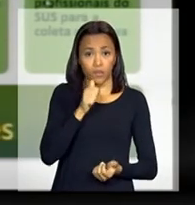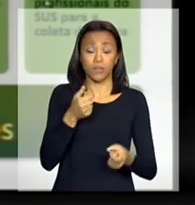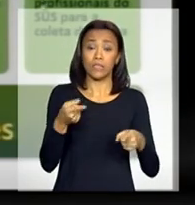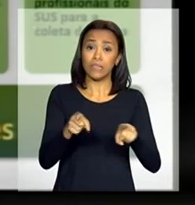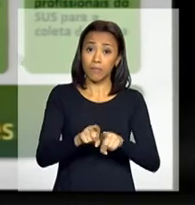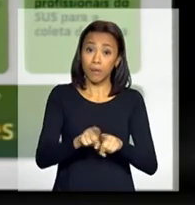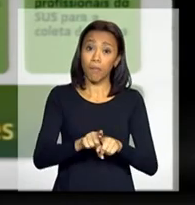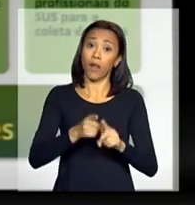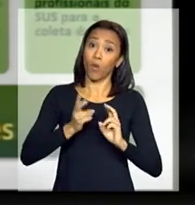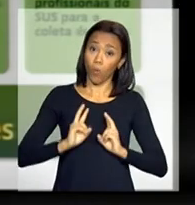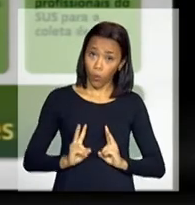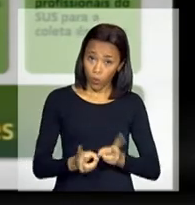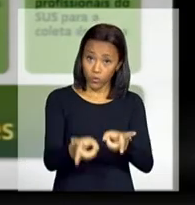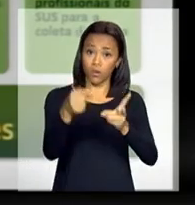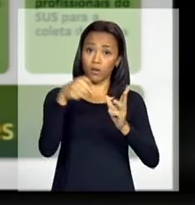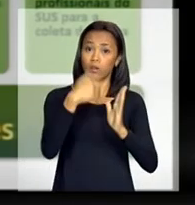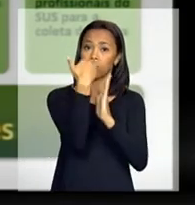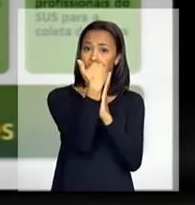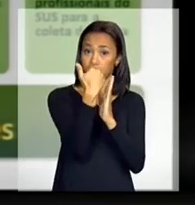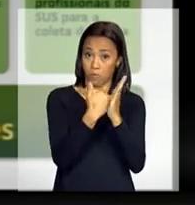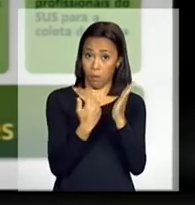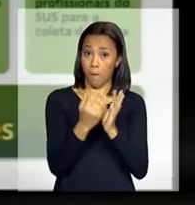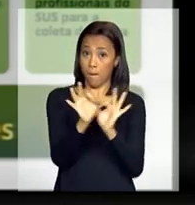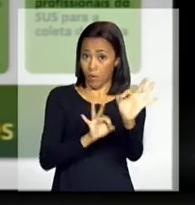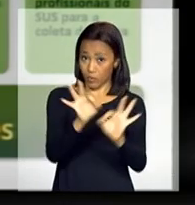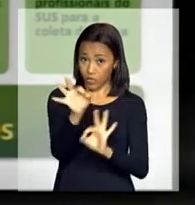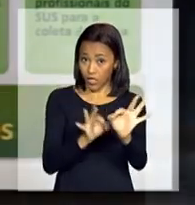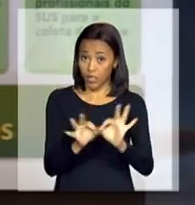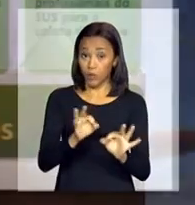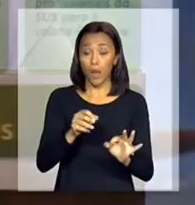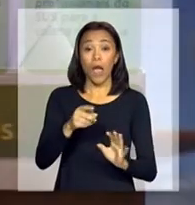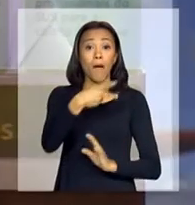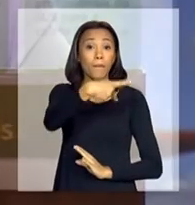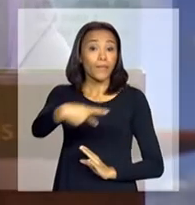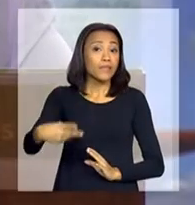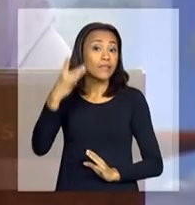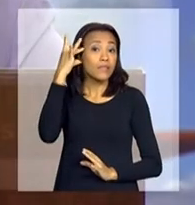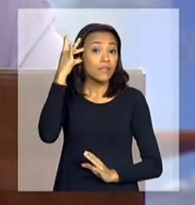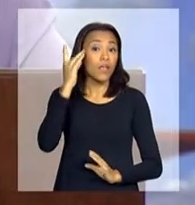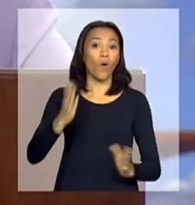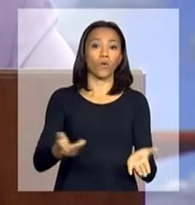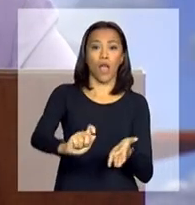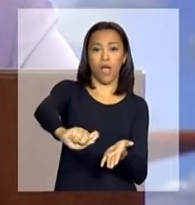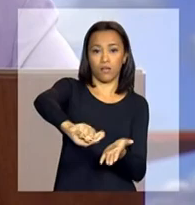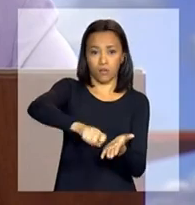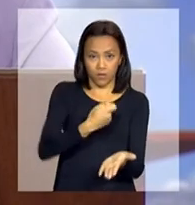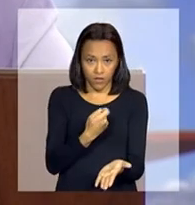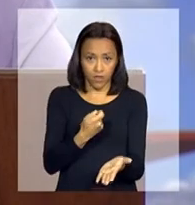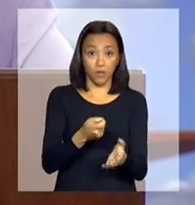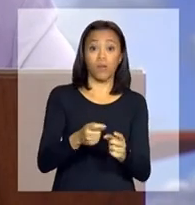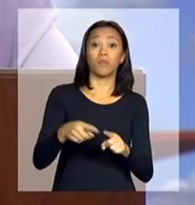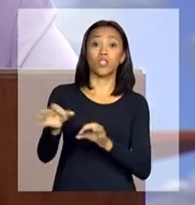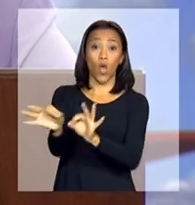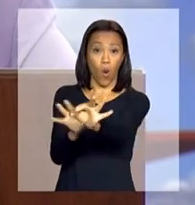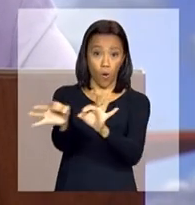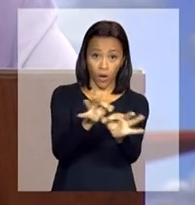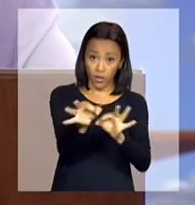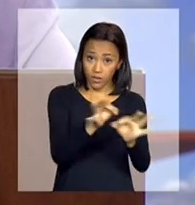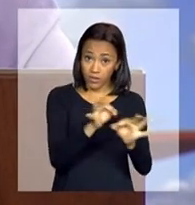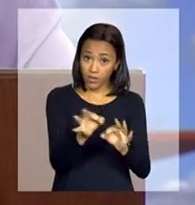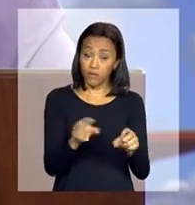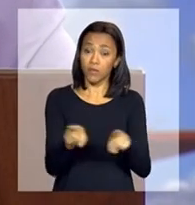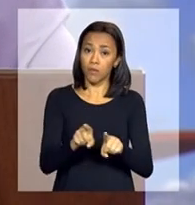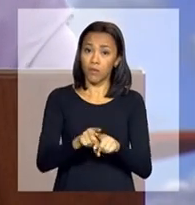concretizar esse projeto a presidenta assina hoje o decreto de organização e humanização deste